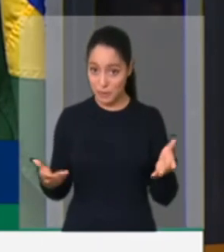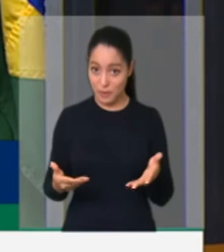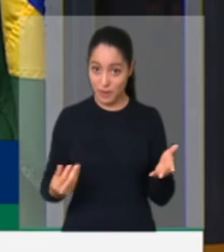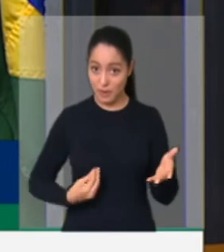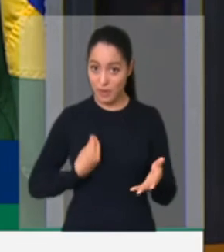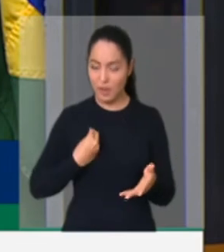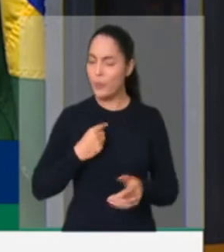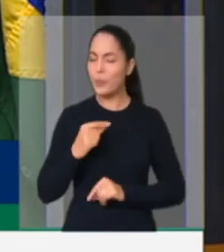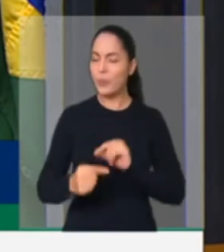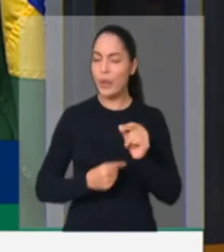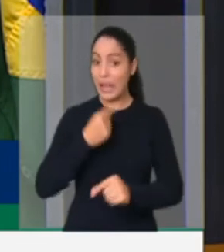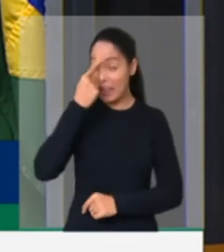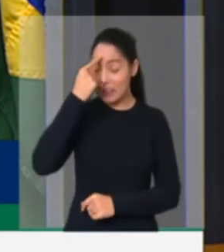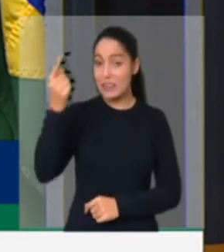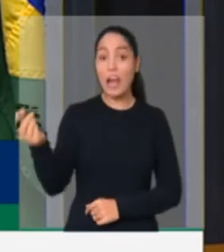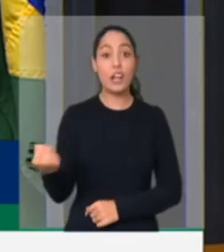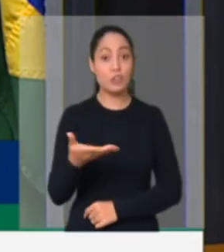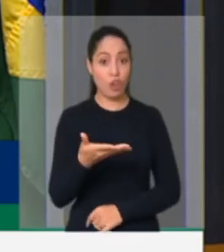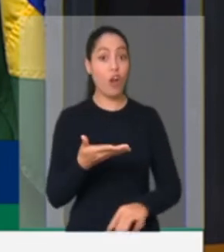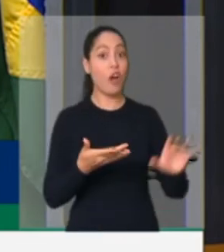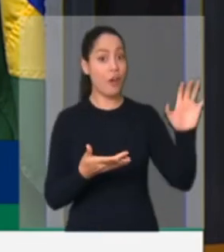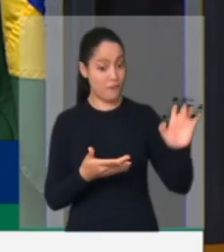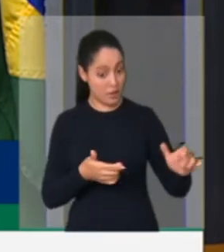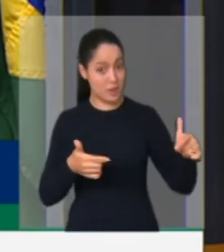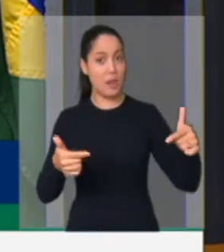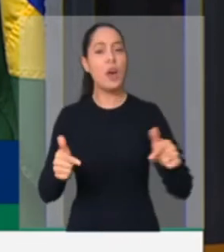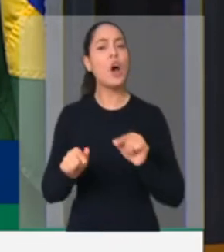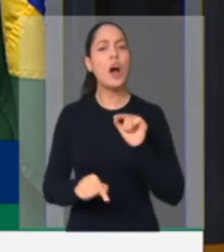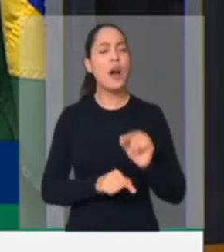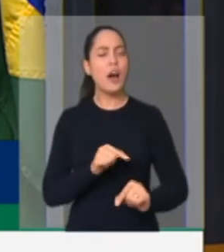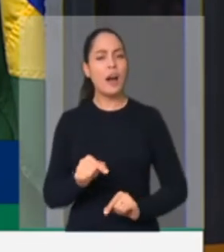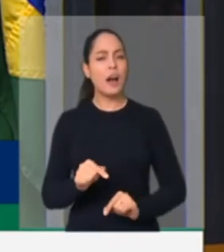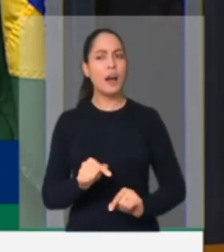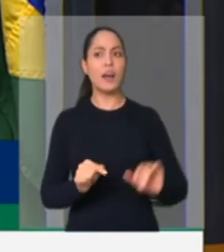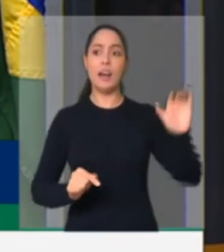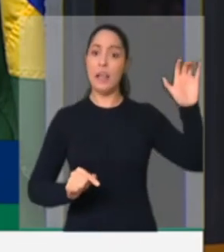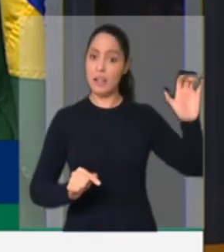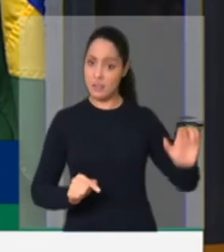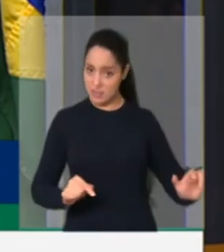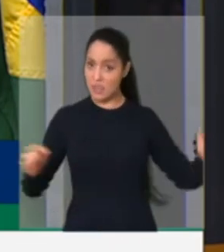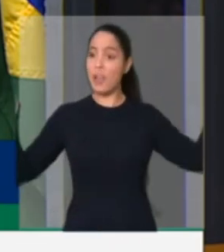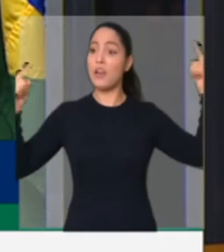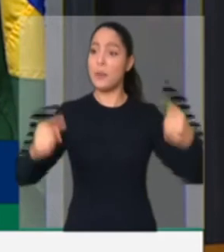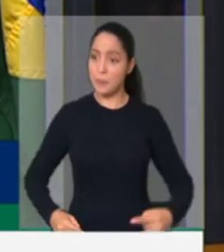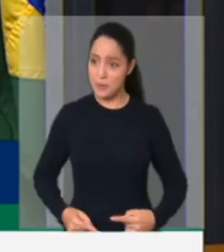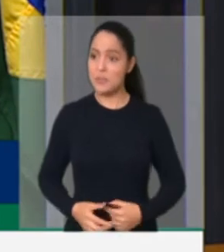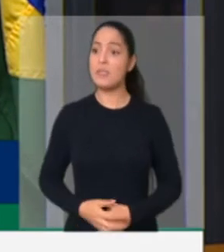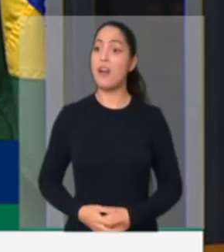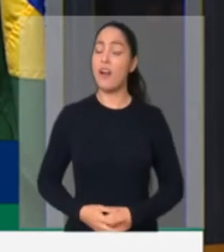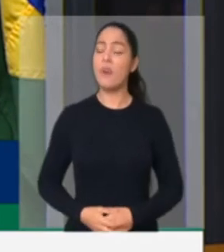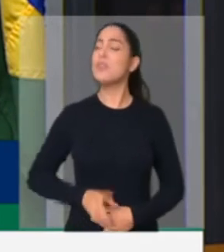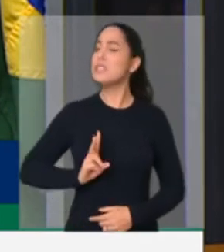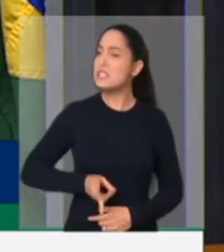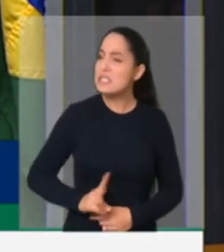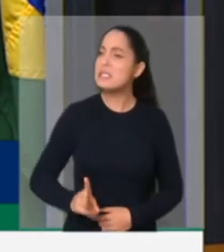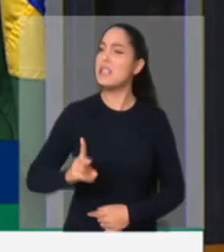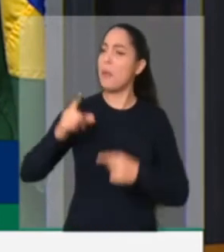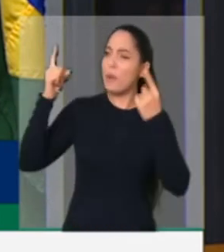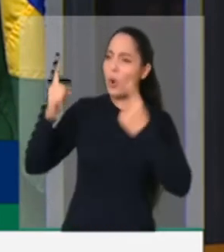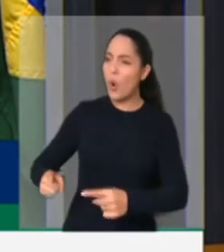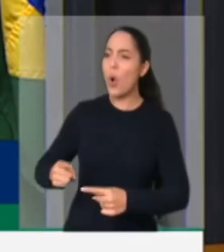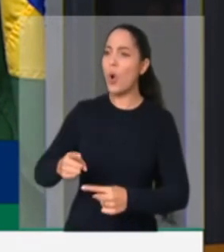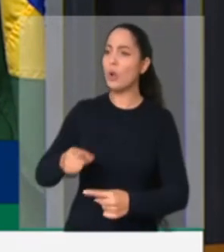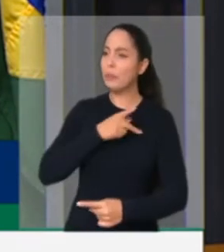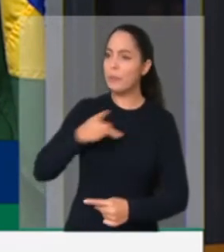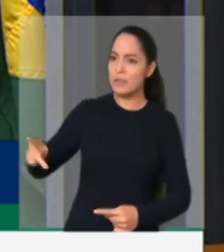inovação por parte da esquerda acho que é da oposição que vive criticando o presidente